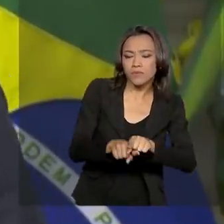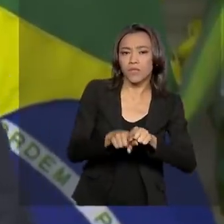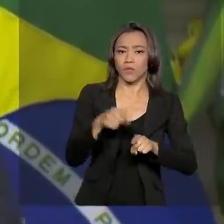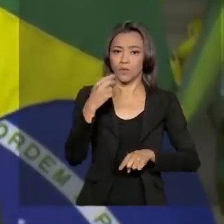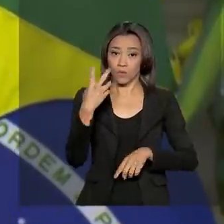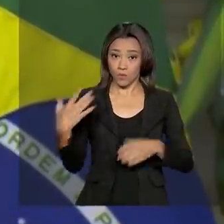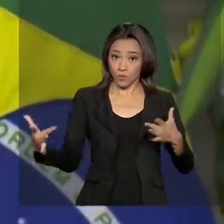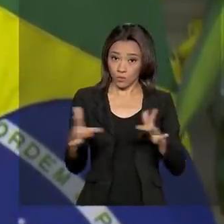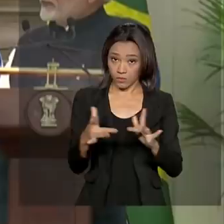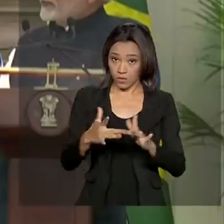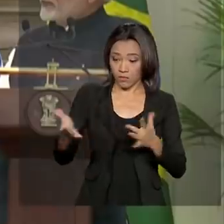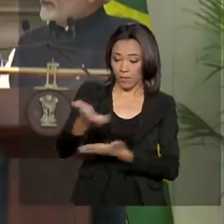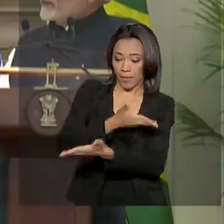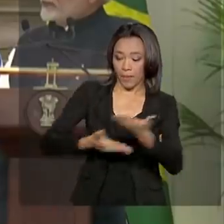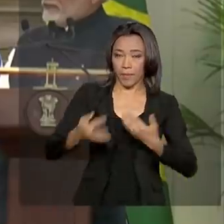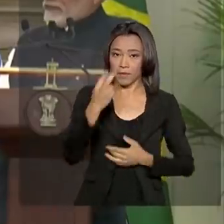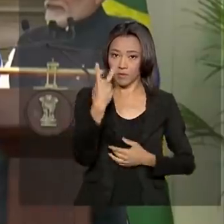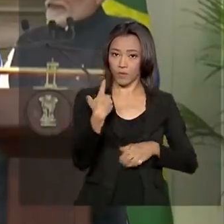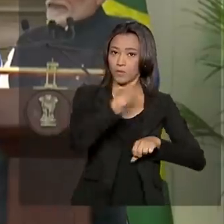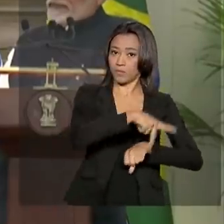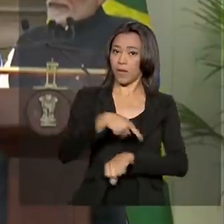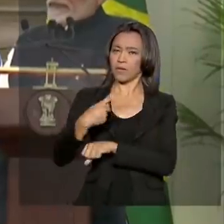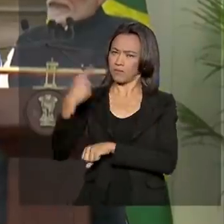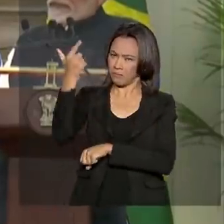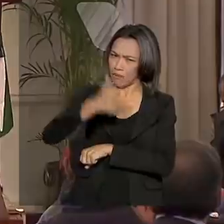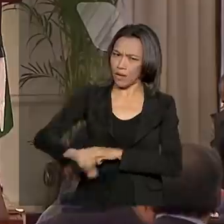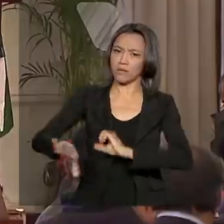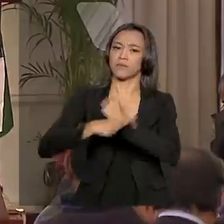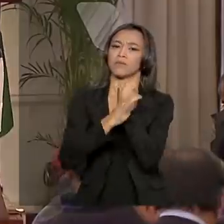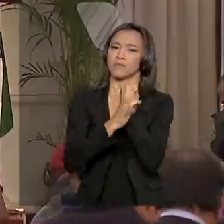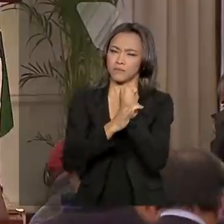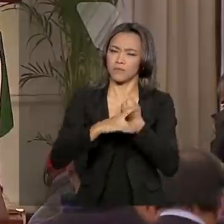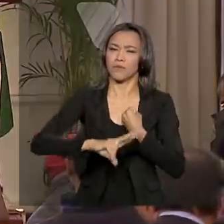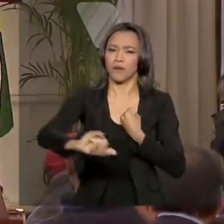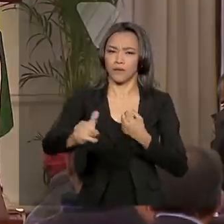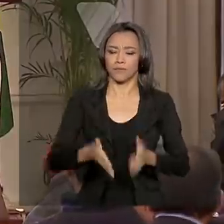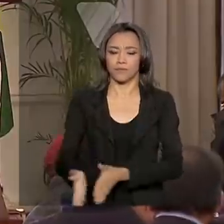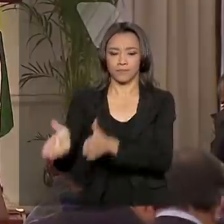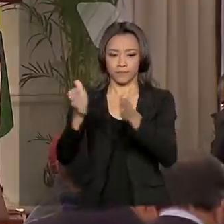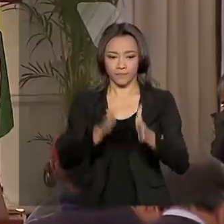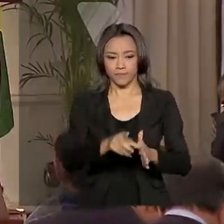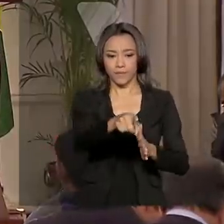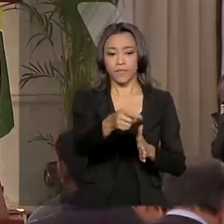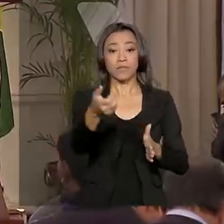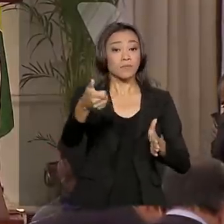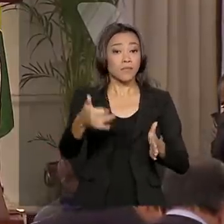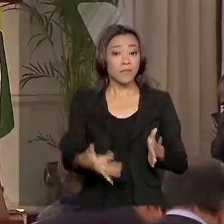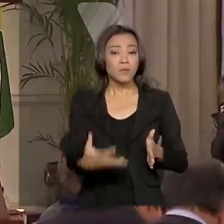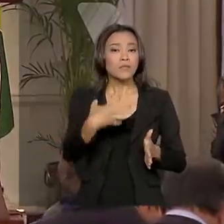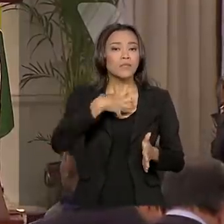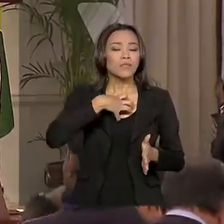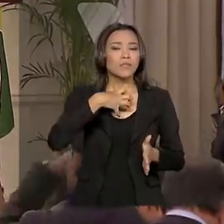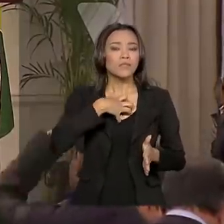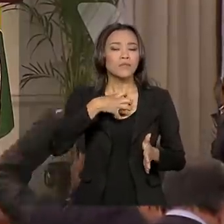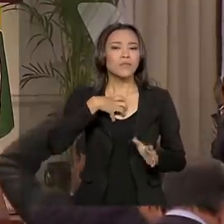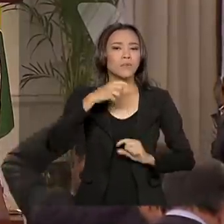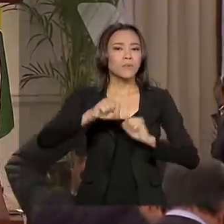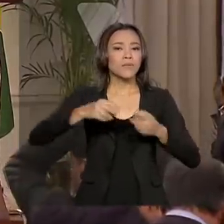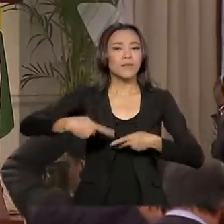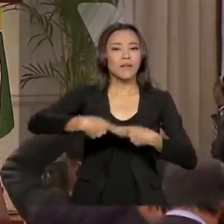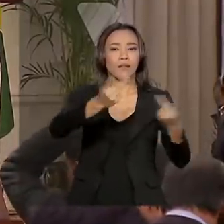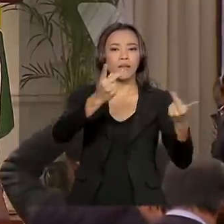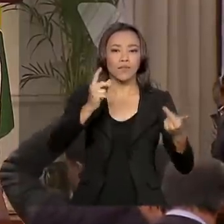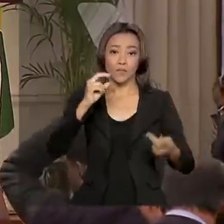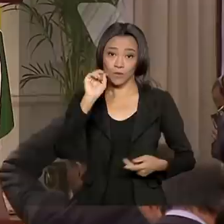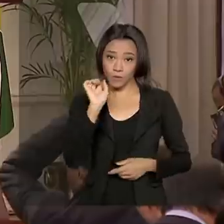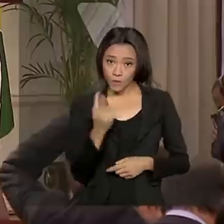duas nações ficará ainda mais consolidada. O sentimento que levo é de que realmente são dois